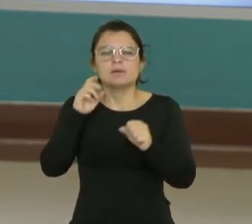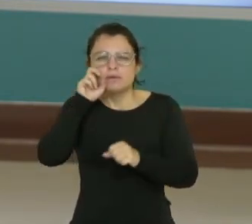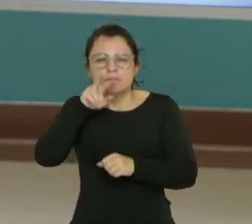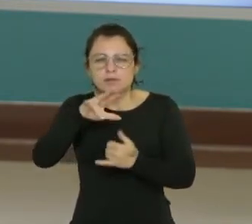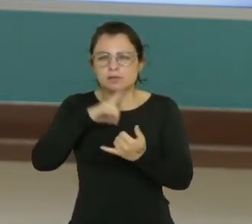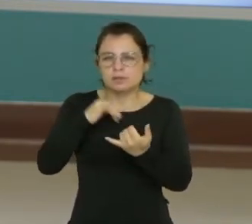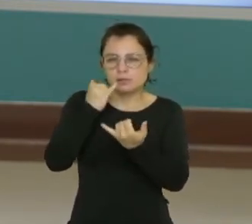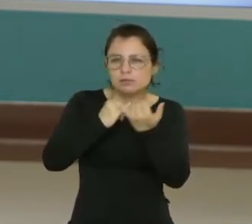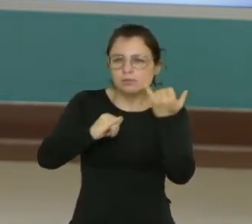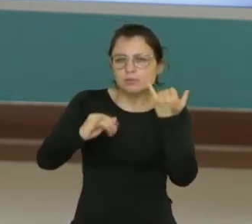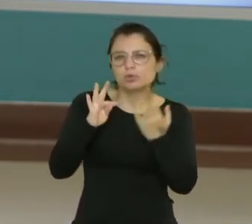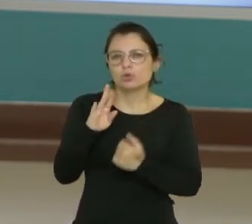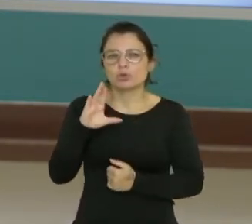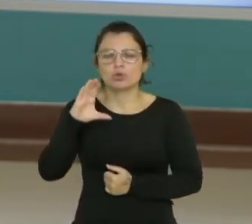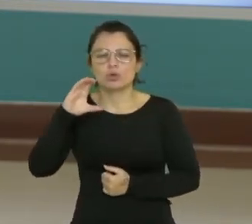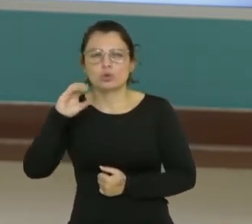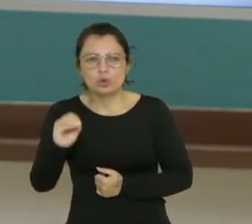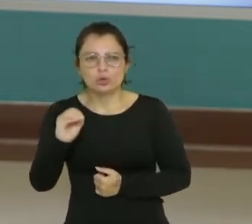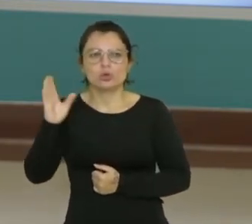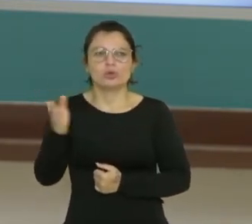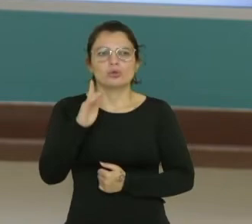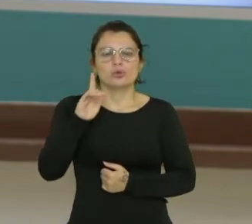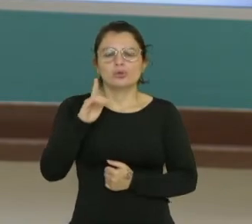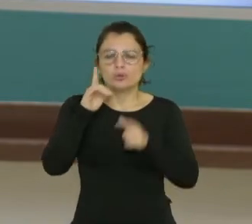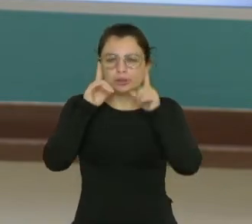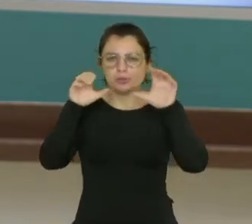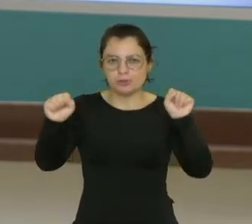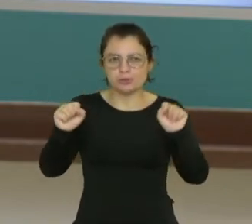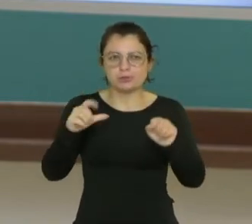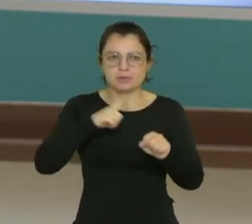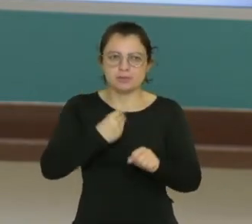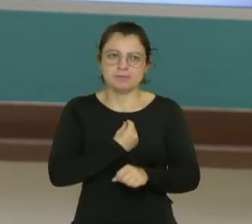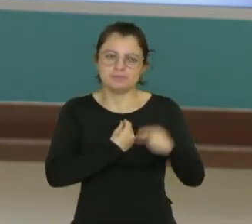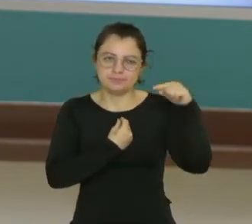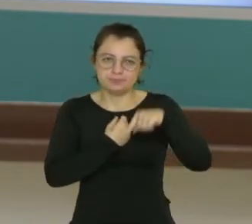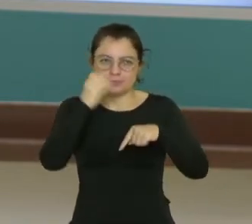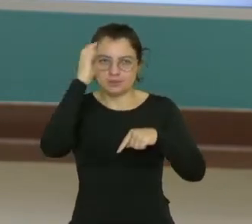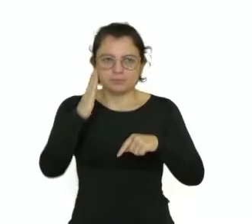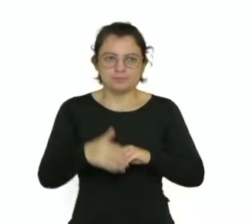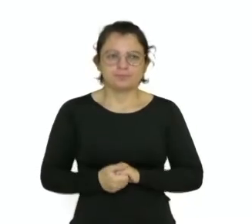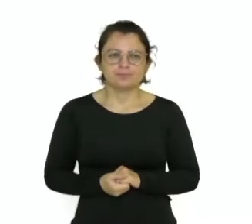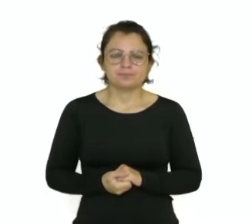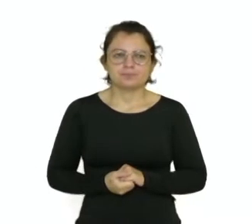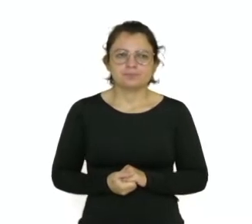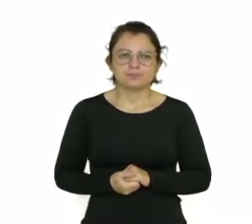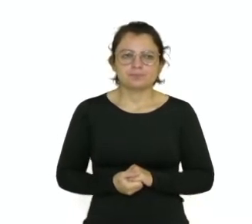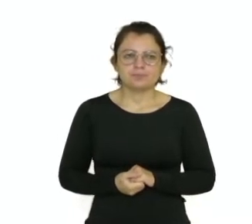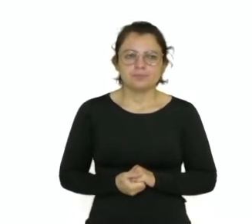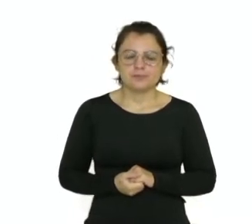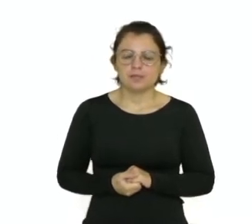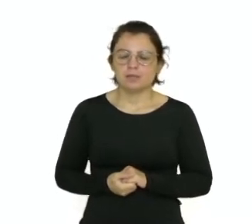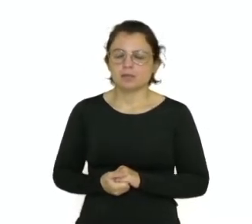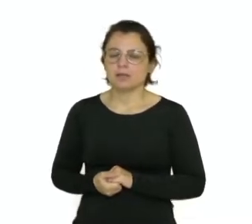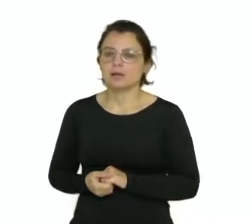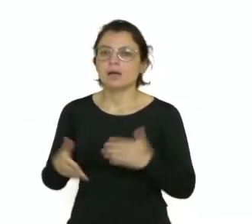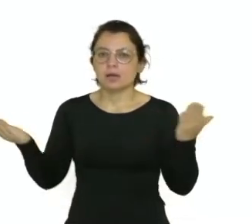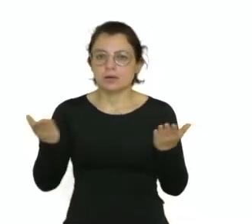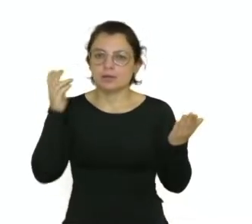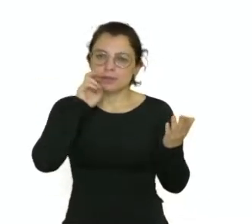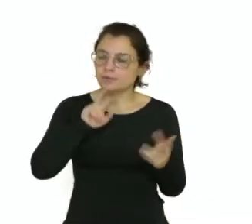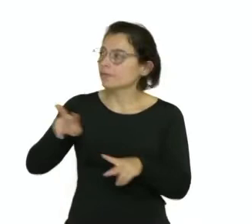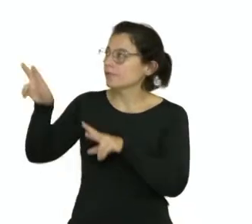todos os grupos originários que viviam aqui no Brasil, tá? Veja aqui o contato com os europeus. A partir do